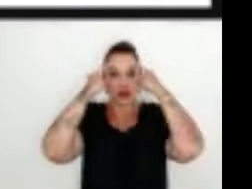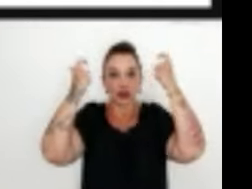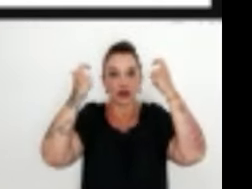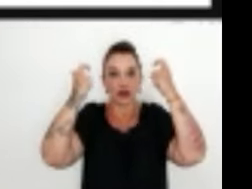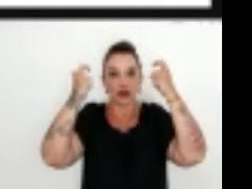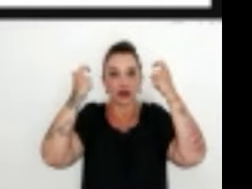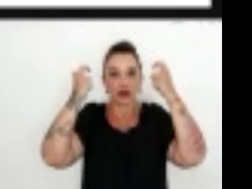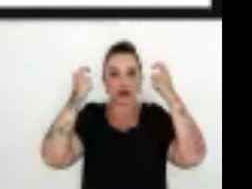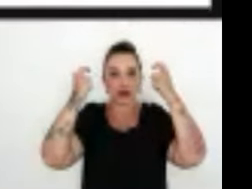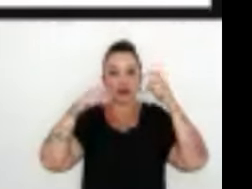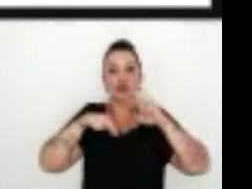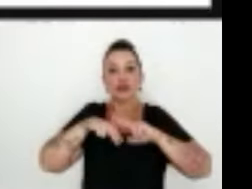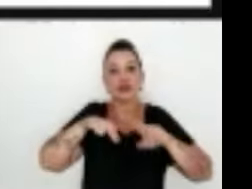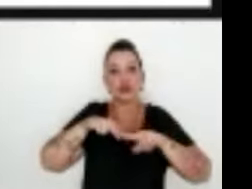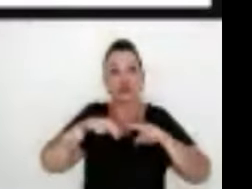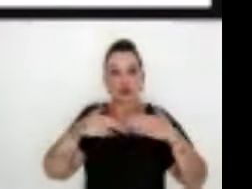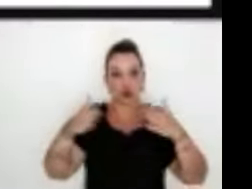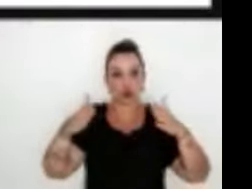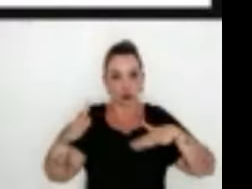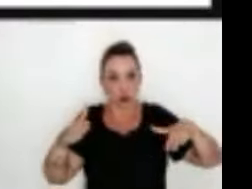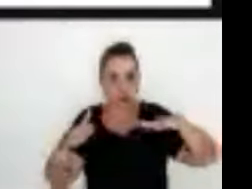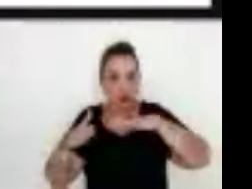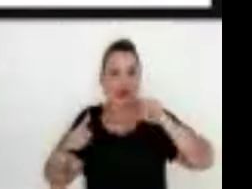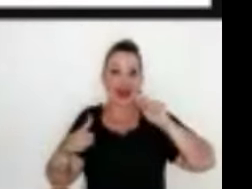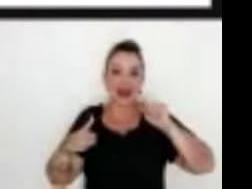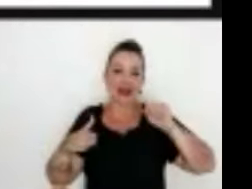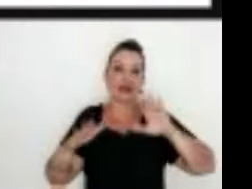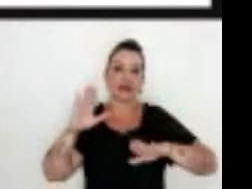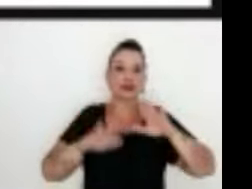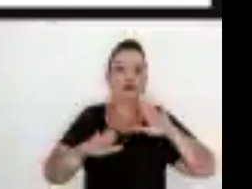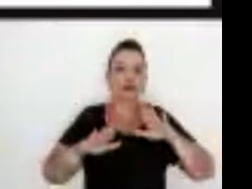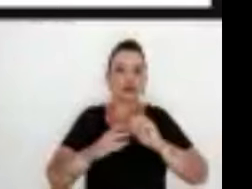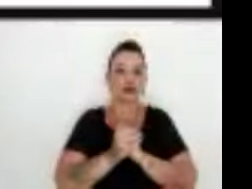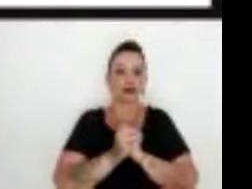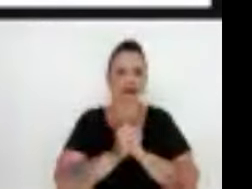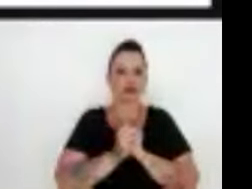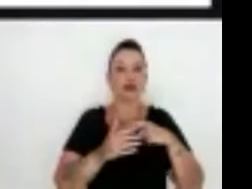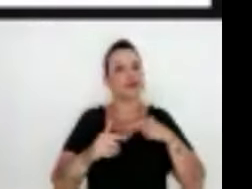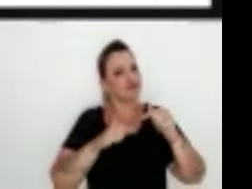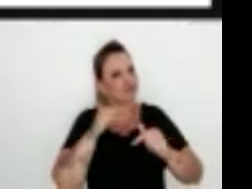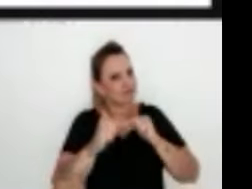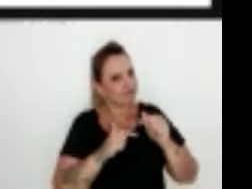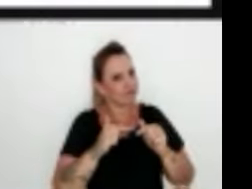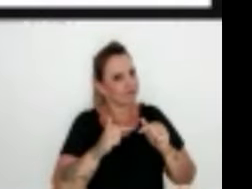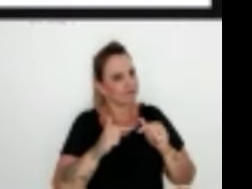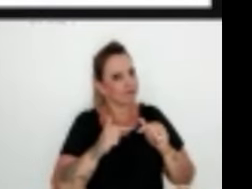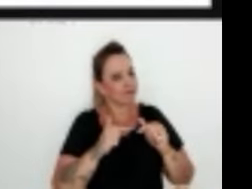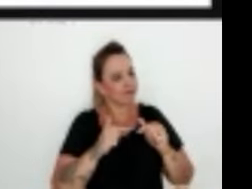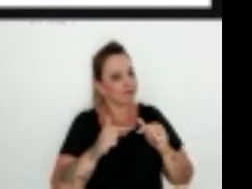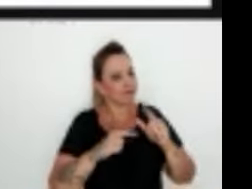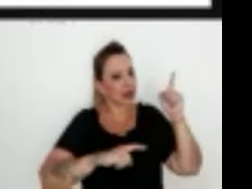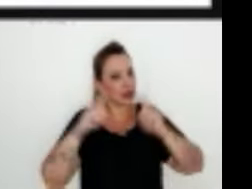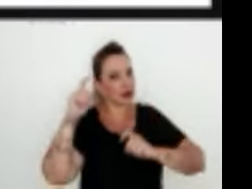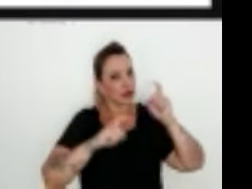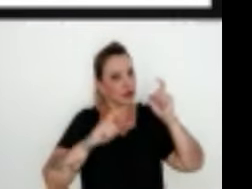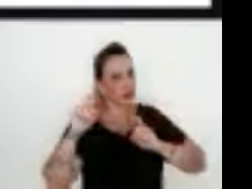violência de gênero em público. Nessa medida, convém assinalar que eu estou trabalhando no âmbito de expressões que transitam entre